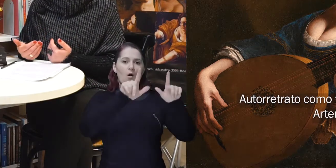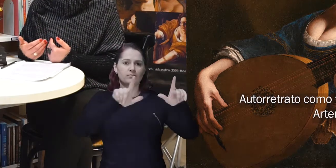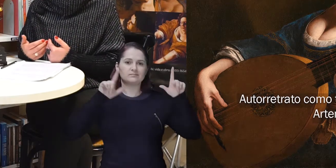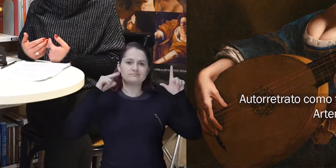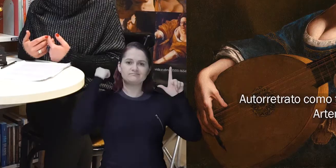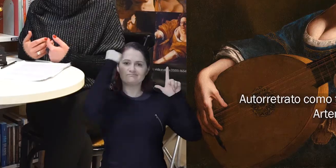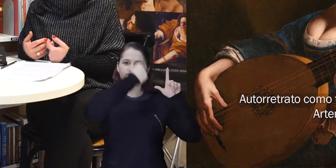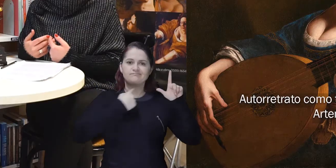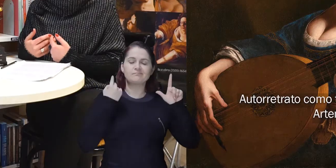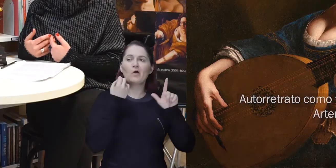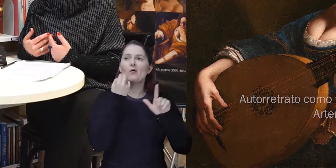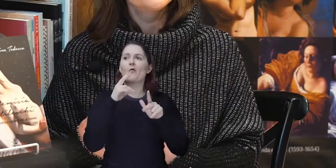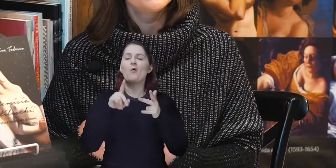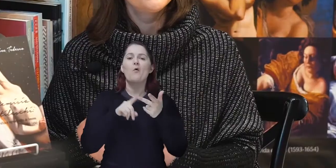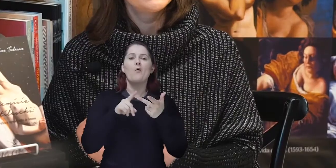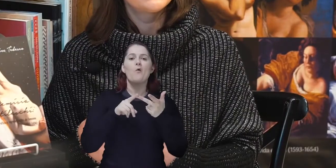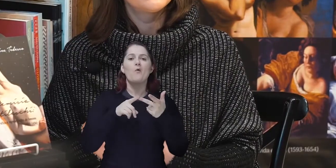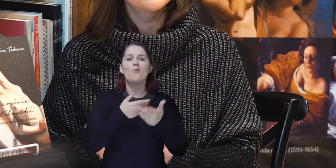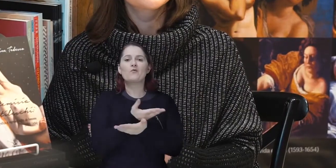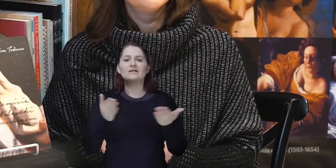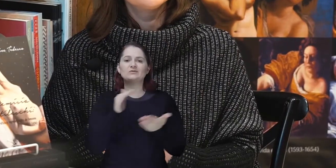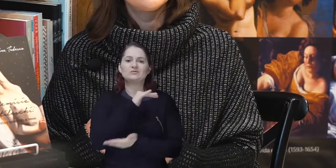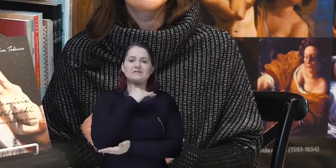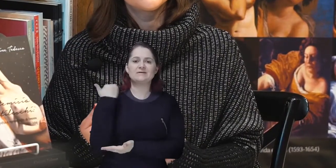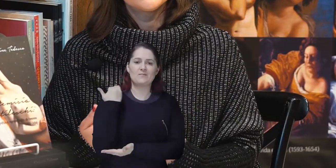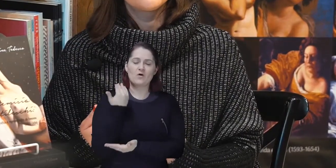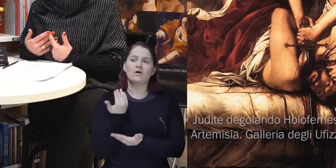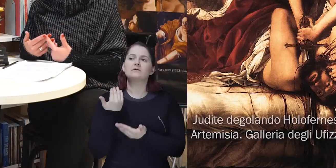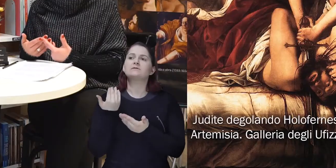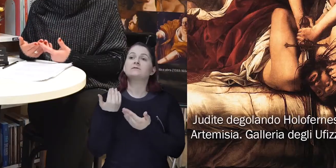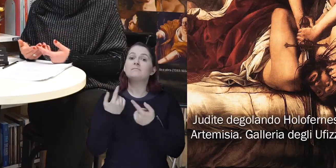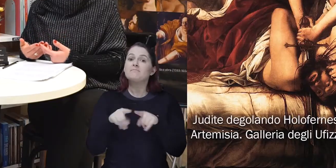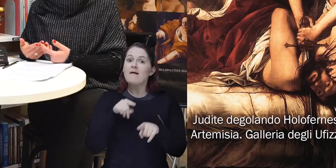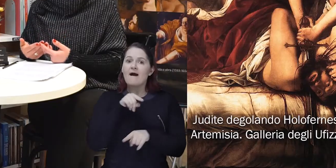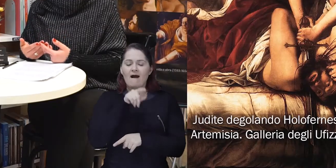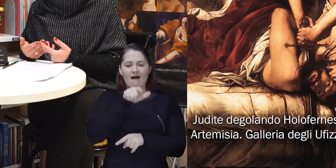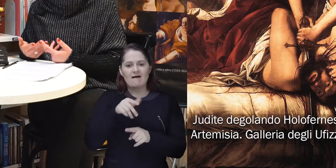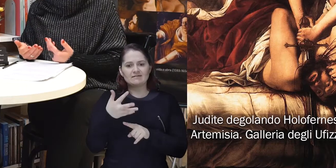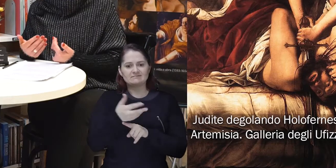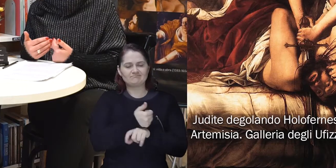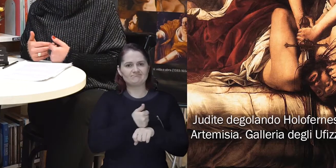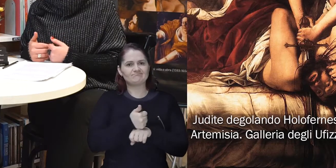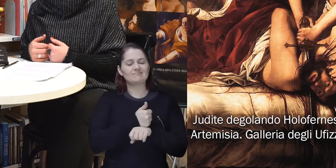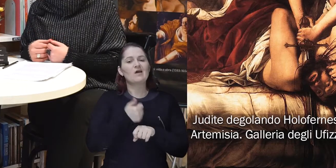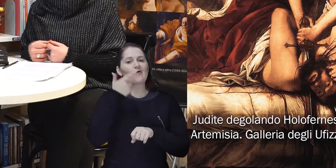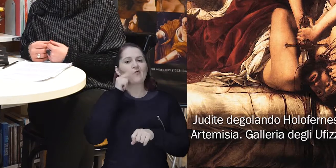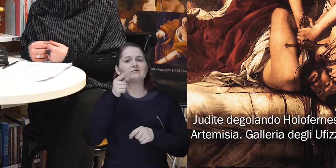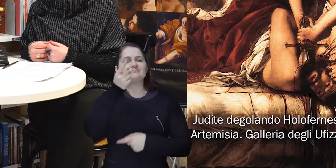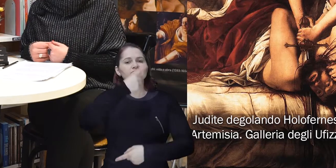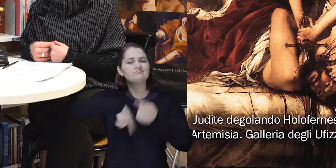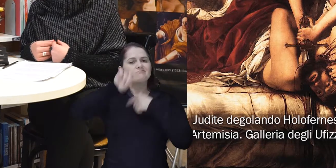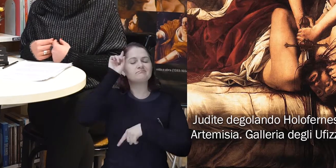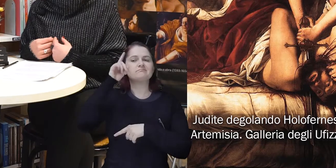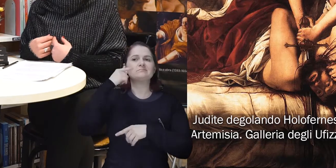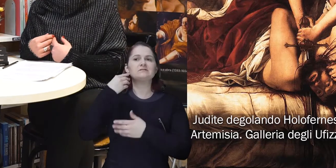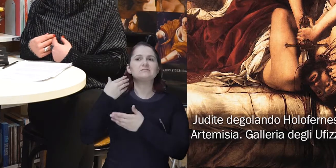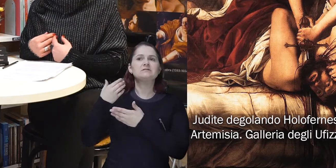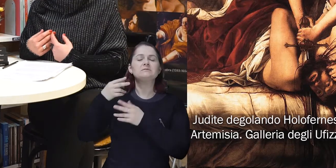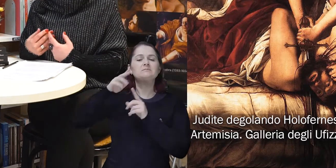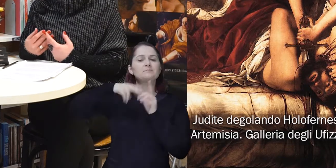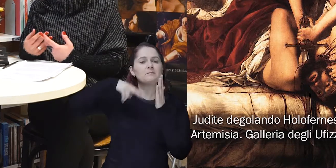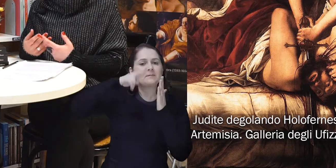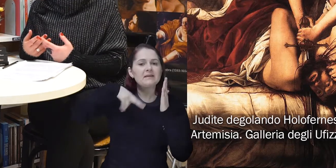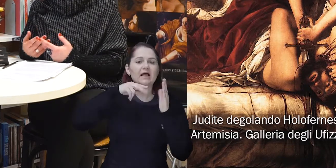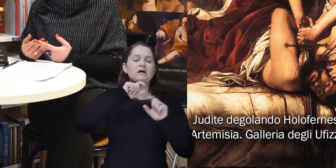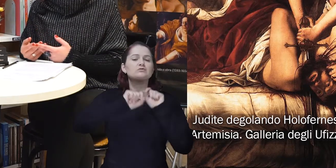dialogando com a cultura desse período, ela conseguiu pintar temas da tradição veterotestamentária, que seria o Antigo Testamento,